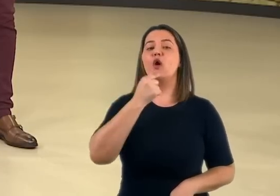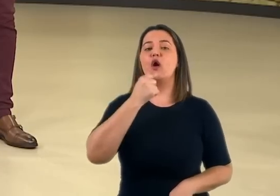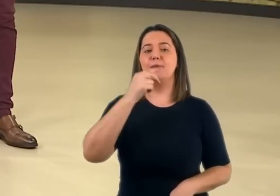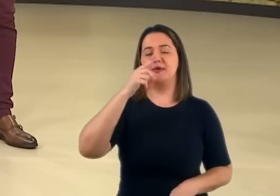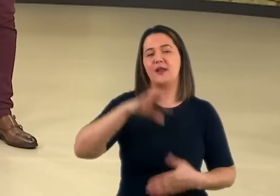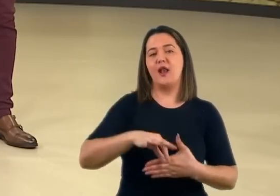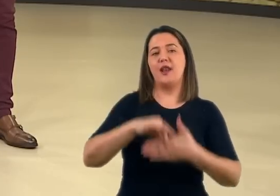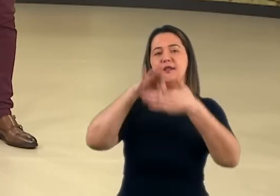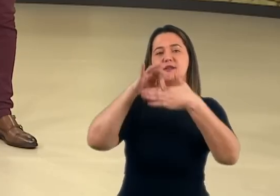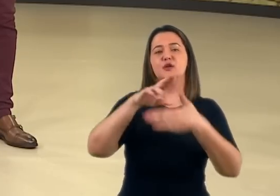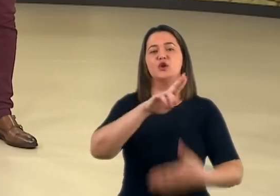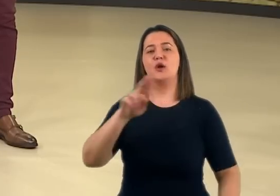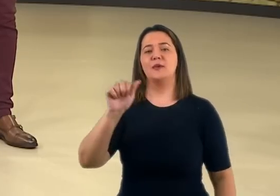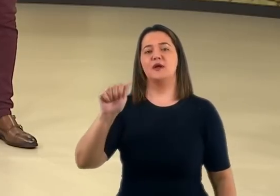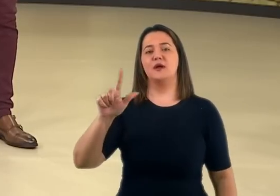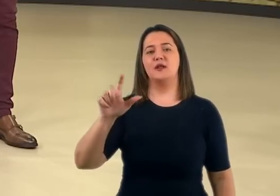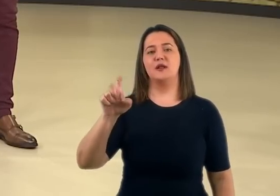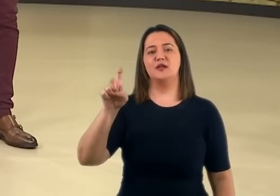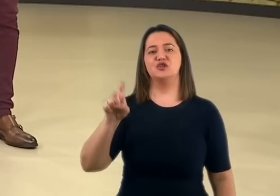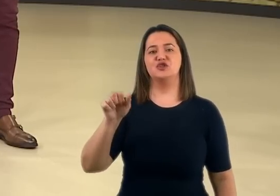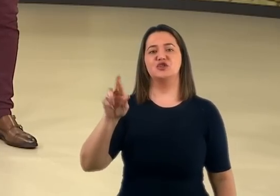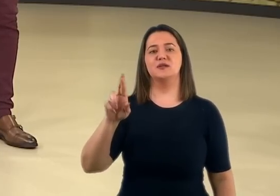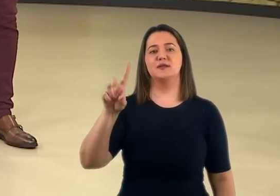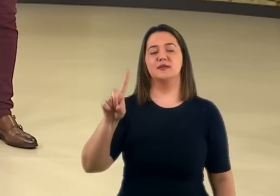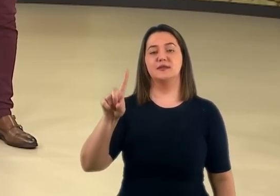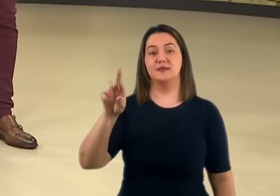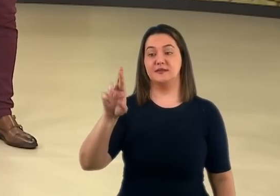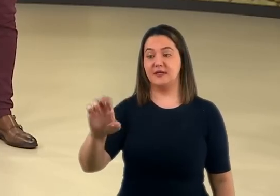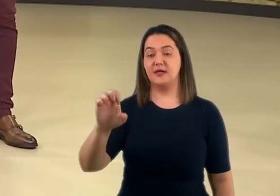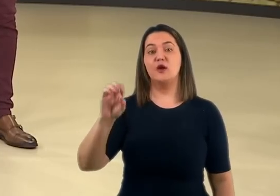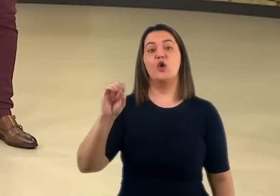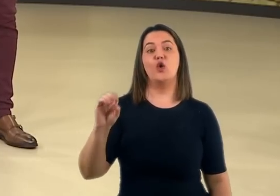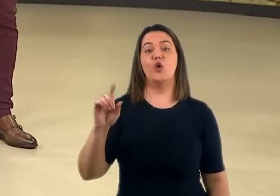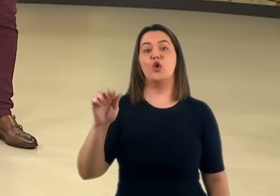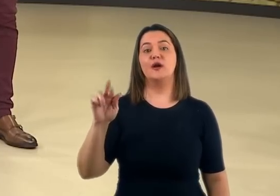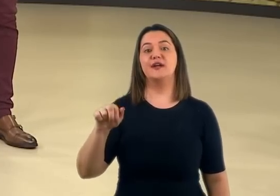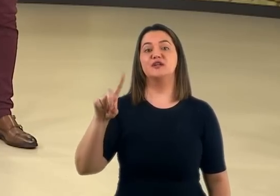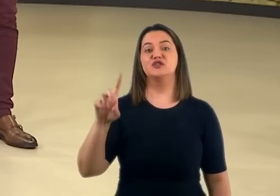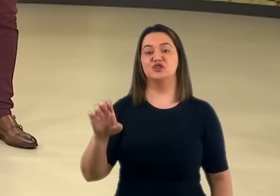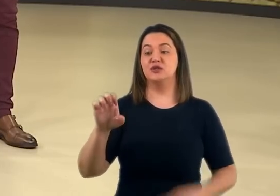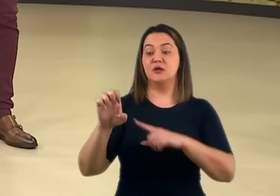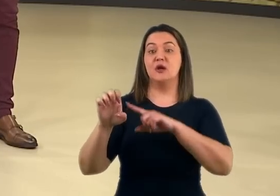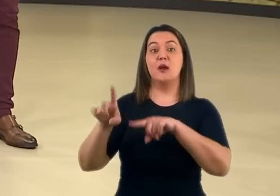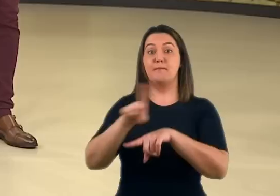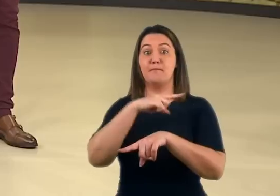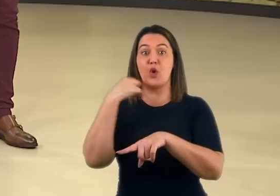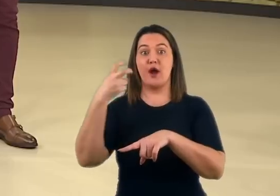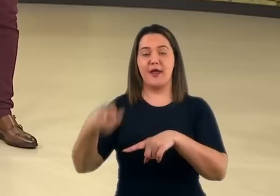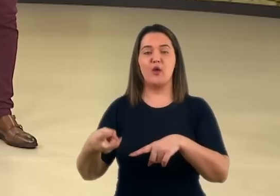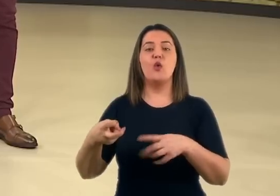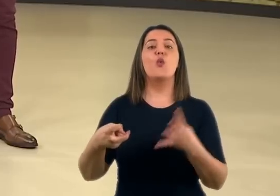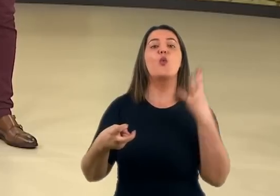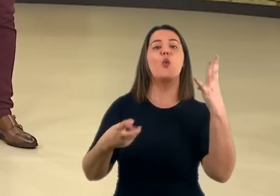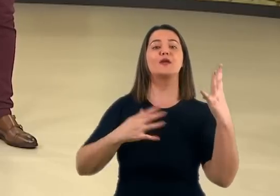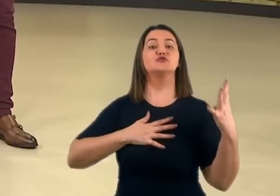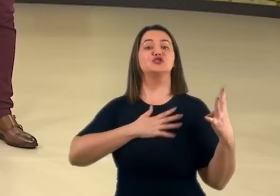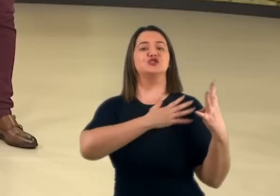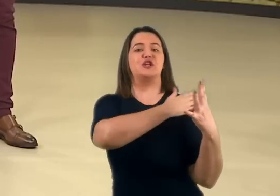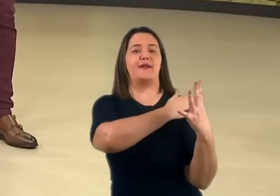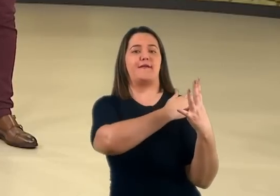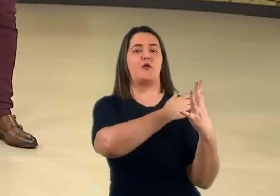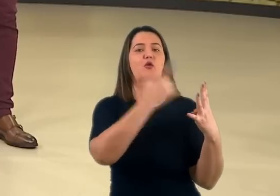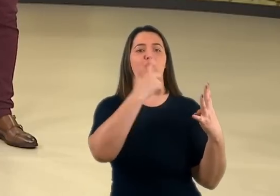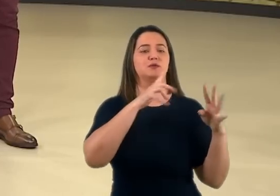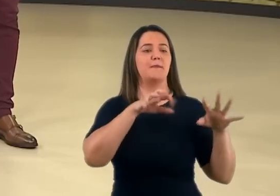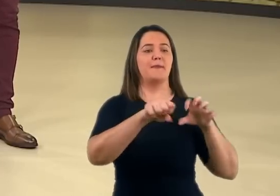Antíoco Epifânio não chegou nem perto de combiná-los, muito menos de superá-los, como acontece com o chifre